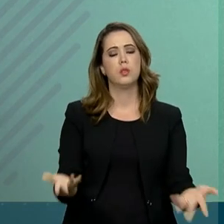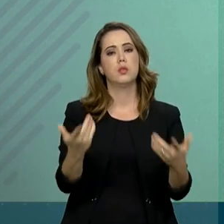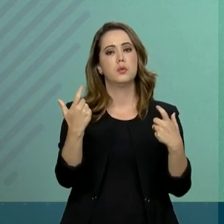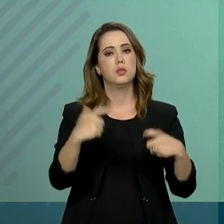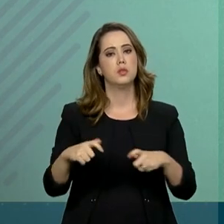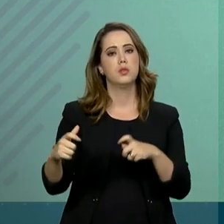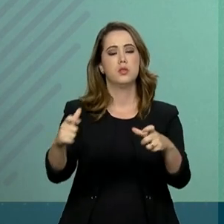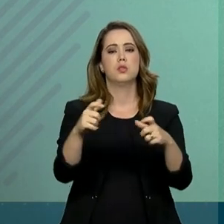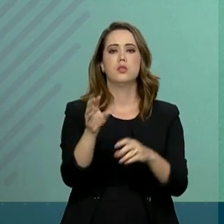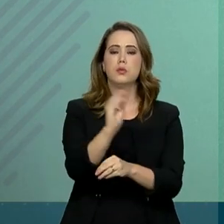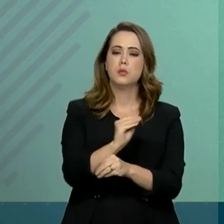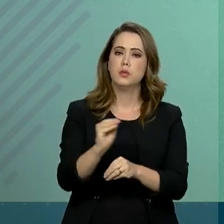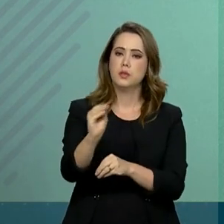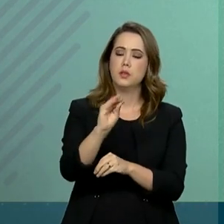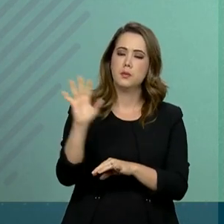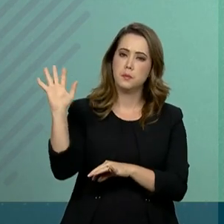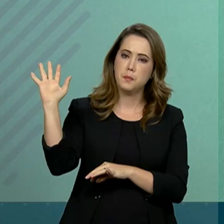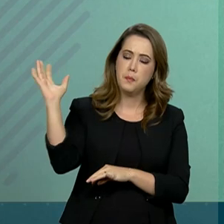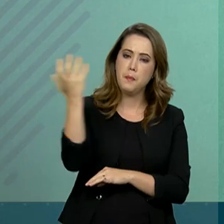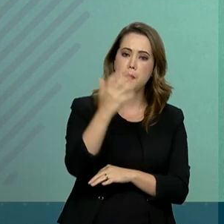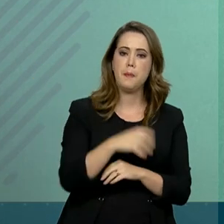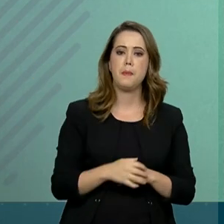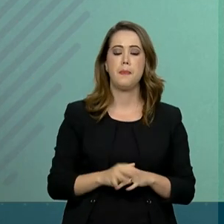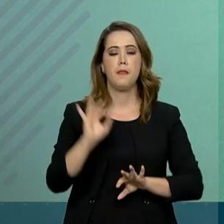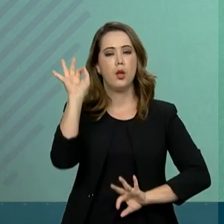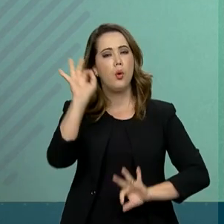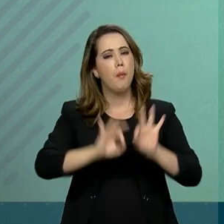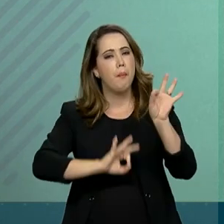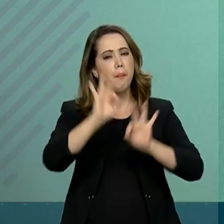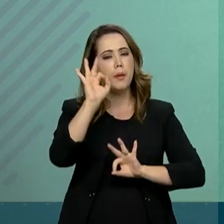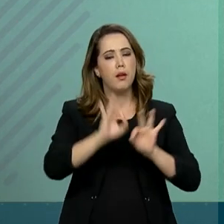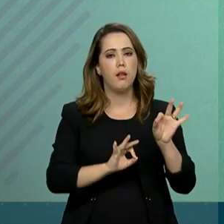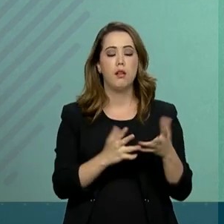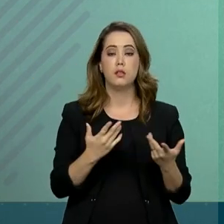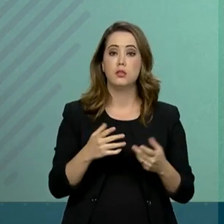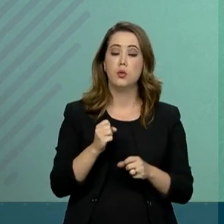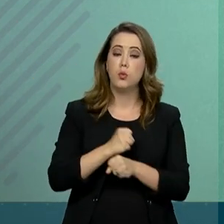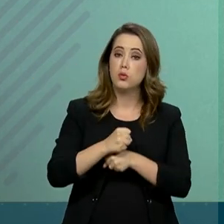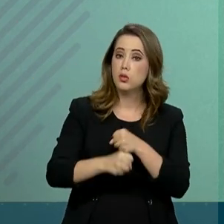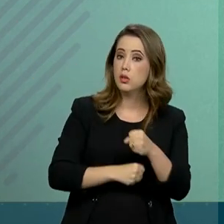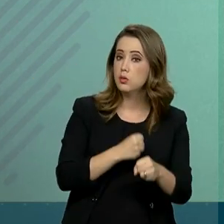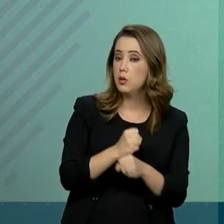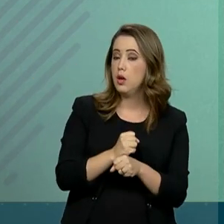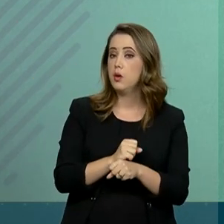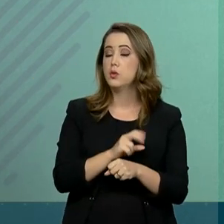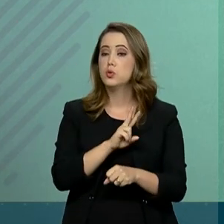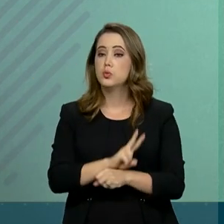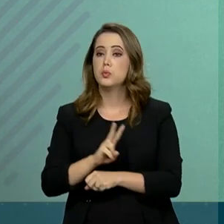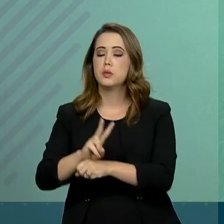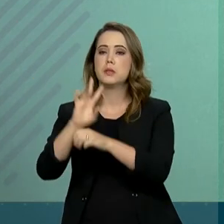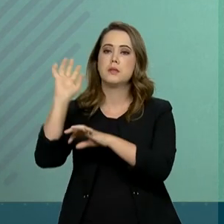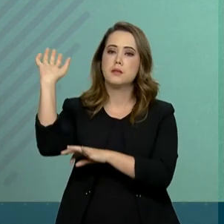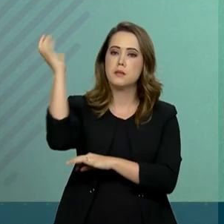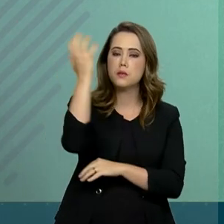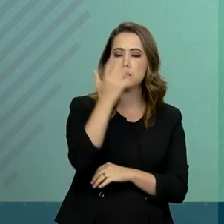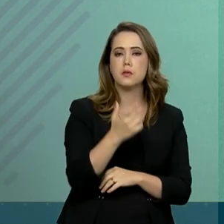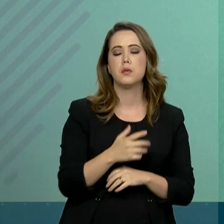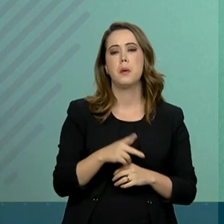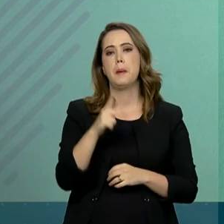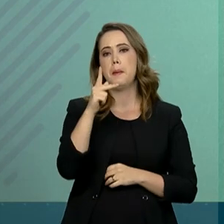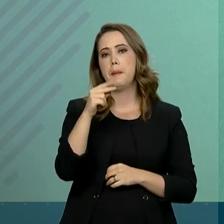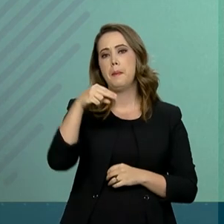unidades de conservação o plano nacional anual de proteção ambiental pnapa